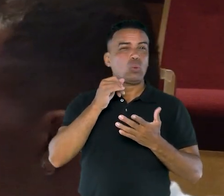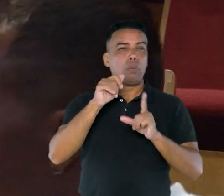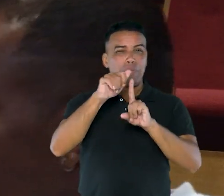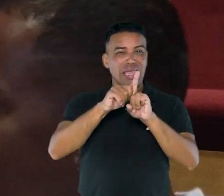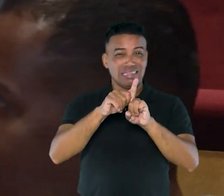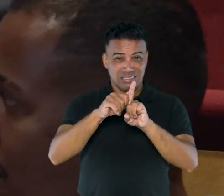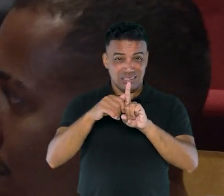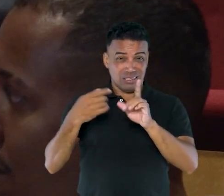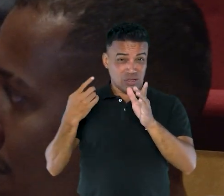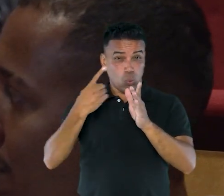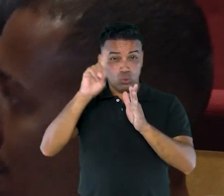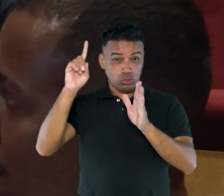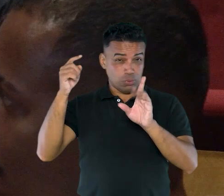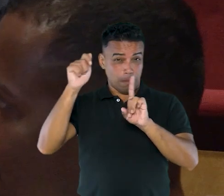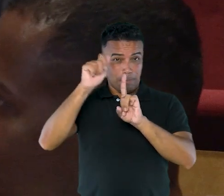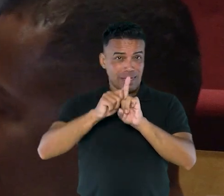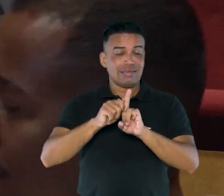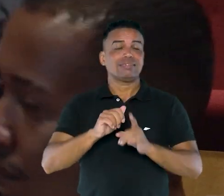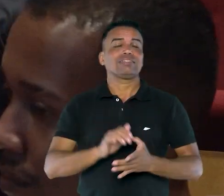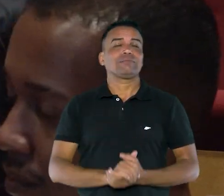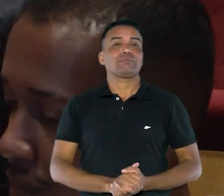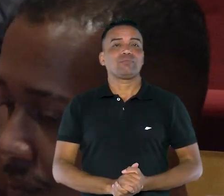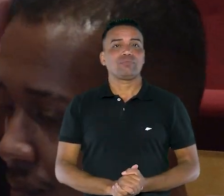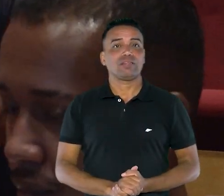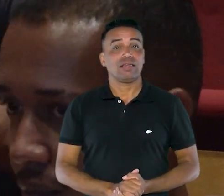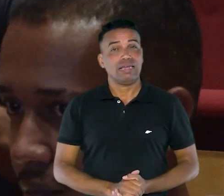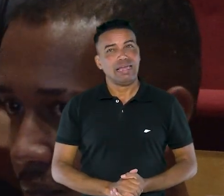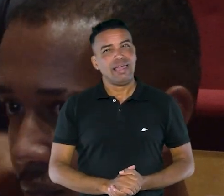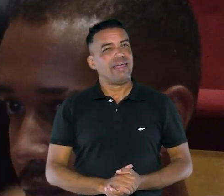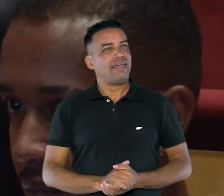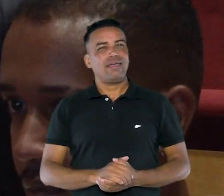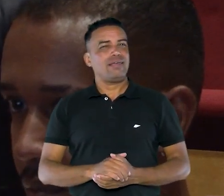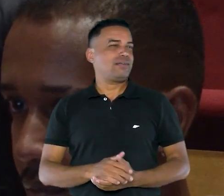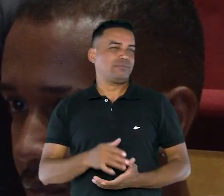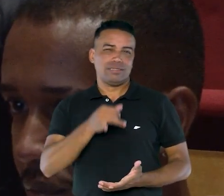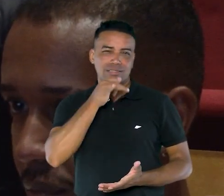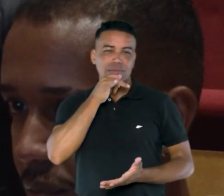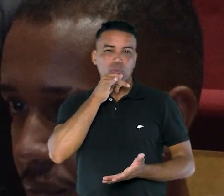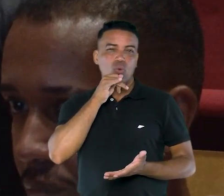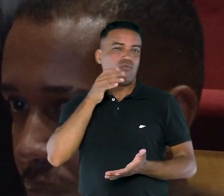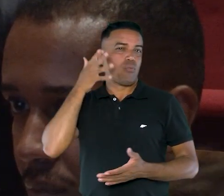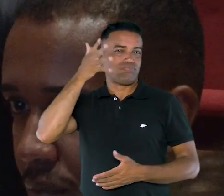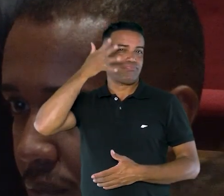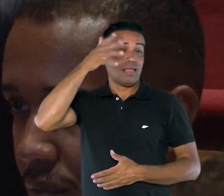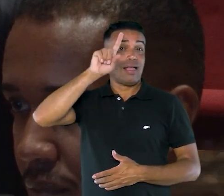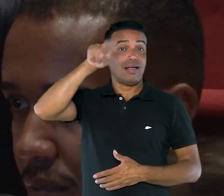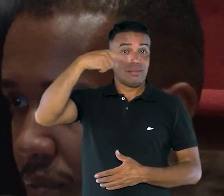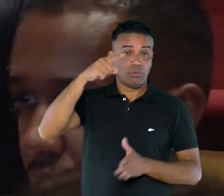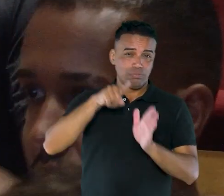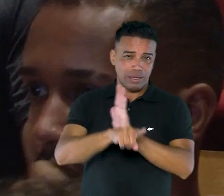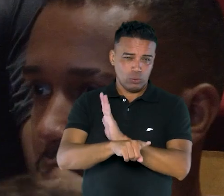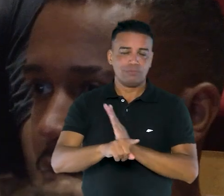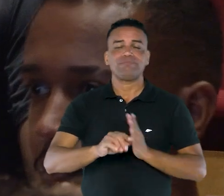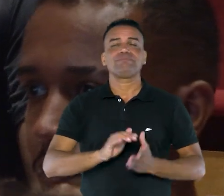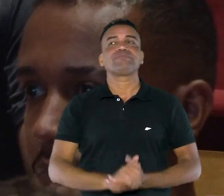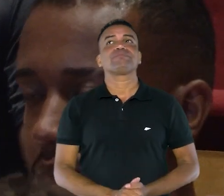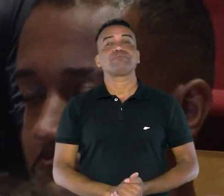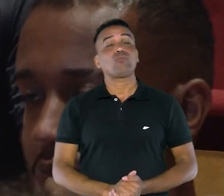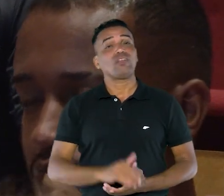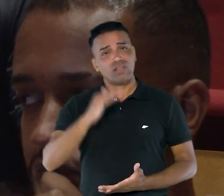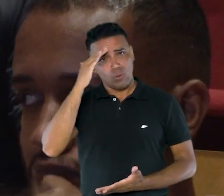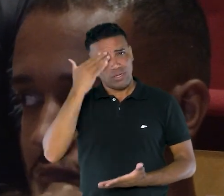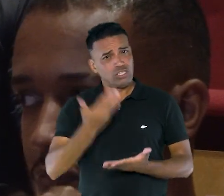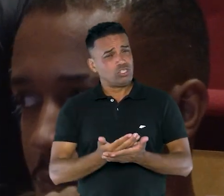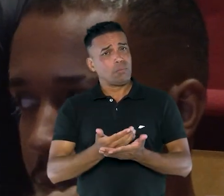último mês. A minha fala vai ser um comentário barra pergunta. Eu acredito